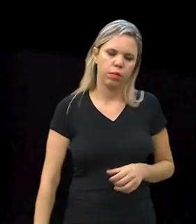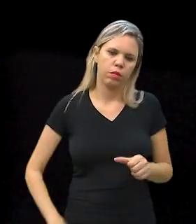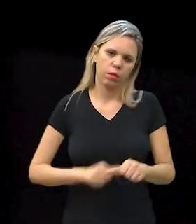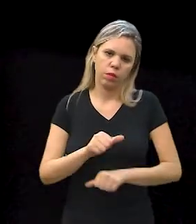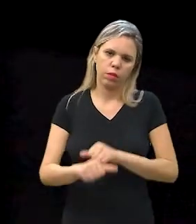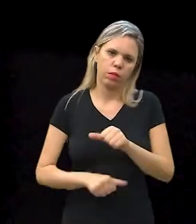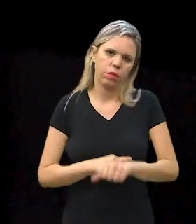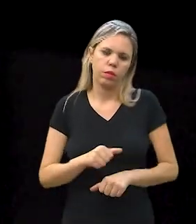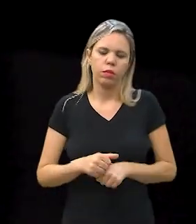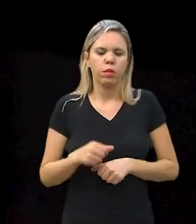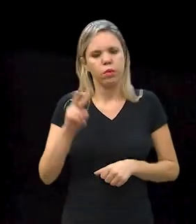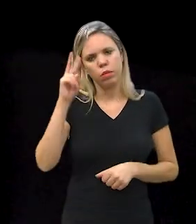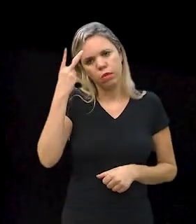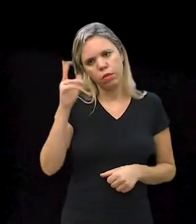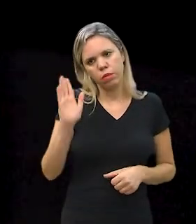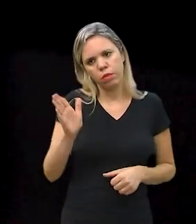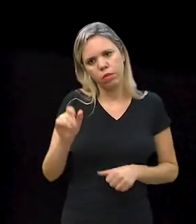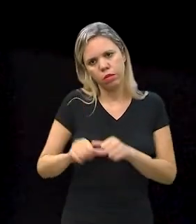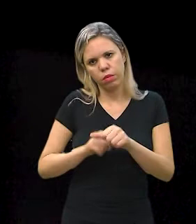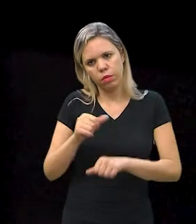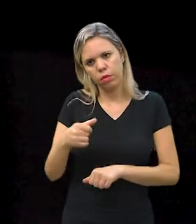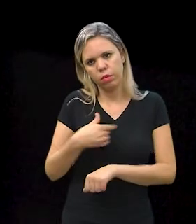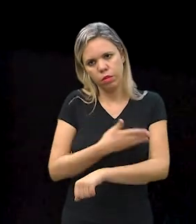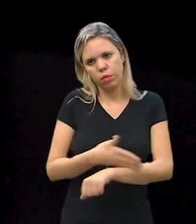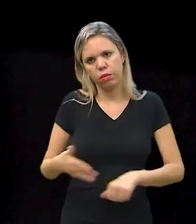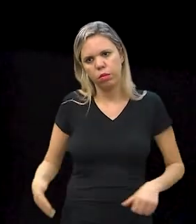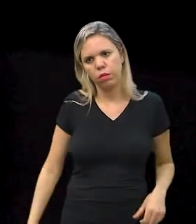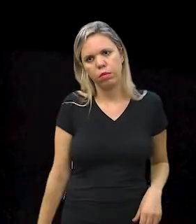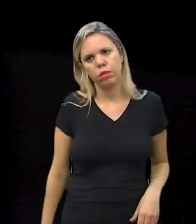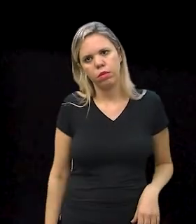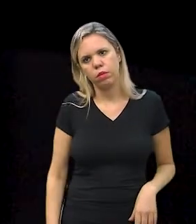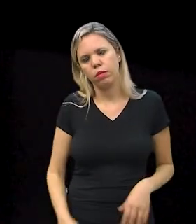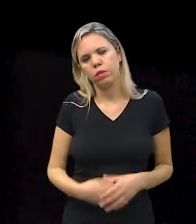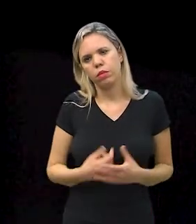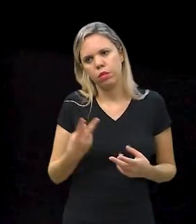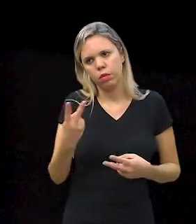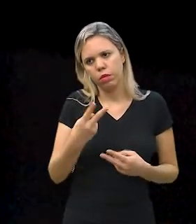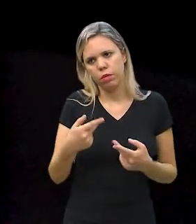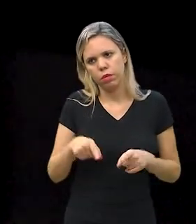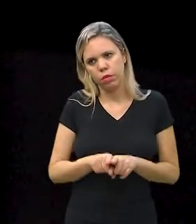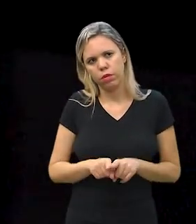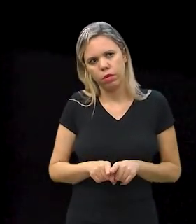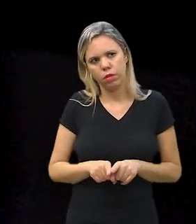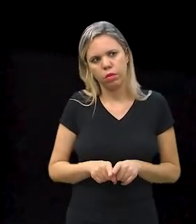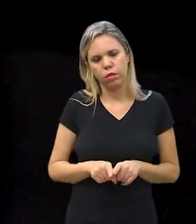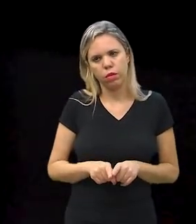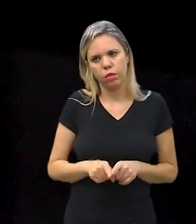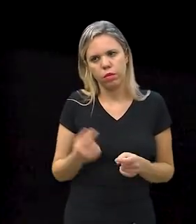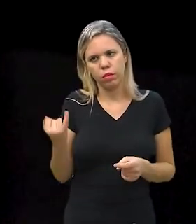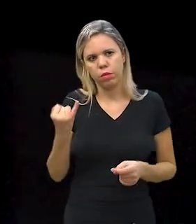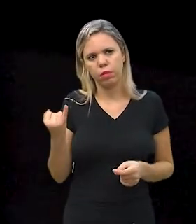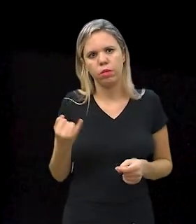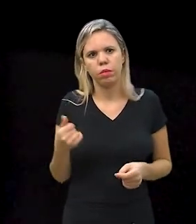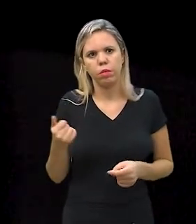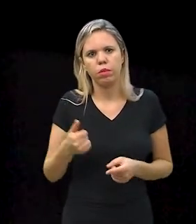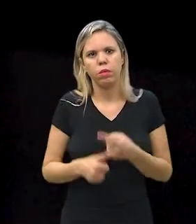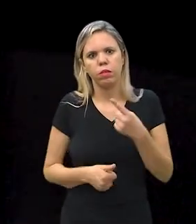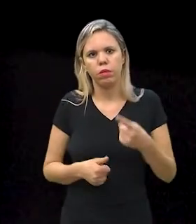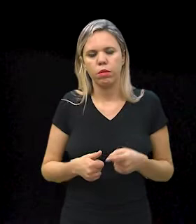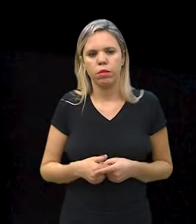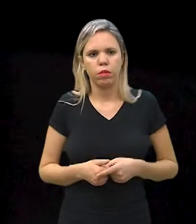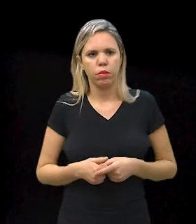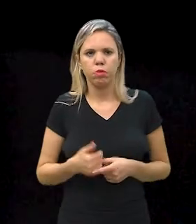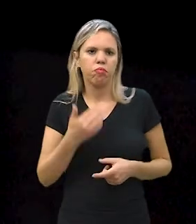os hábitos mudam. E nós já mudamos os nossos hábitos. Então, tem duas coisas na balança aqui muito importantes.